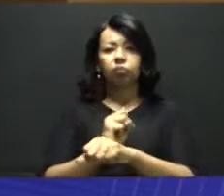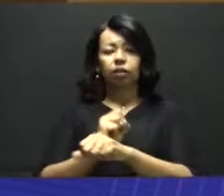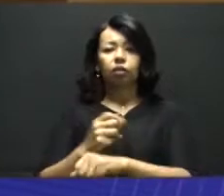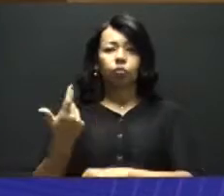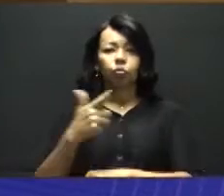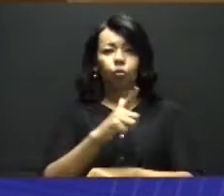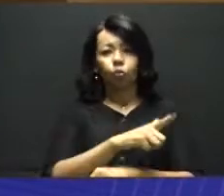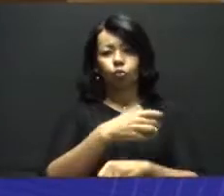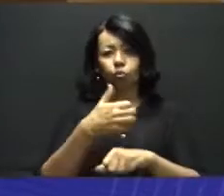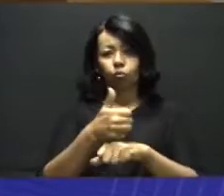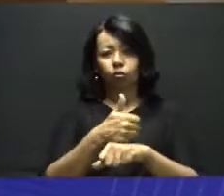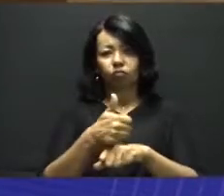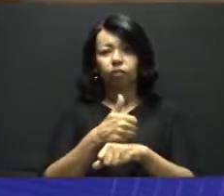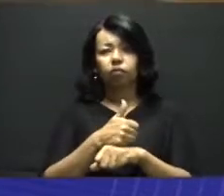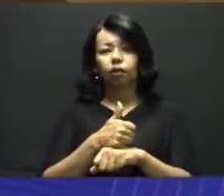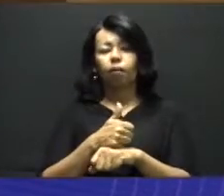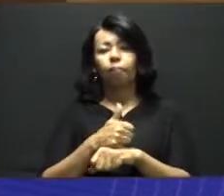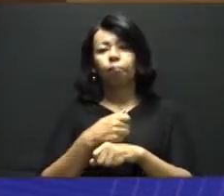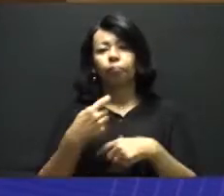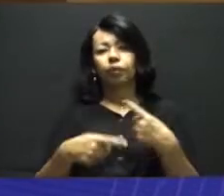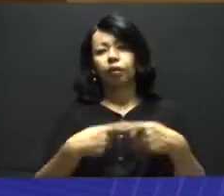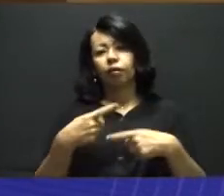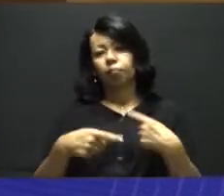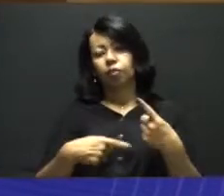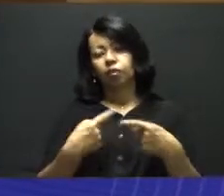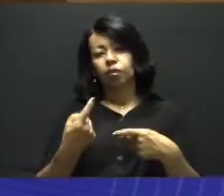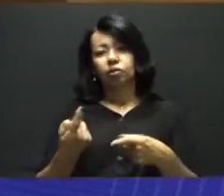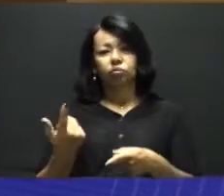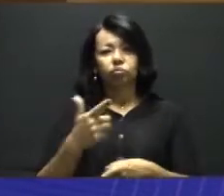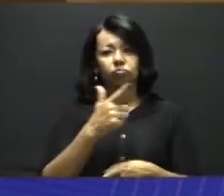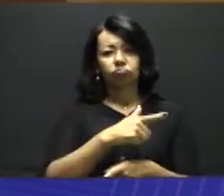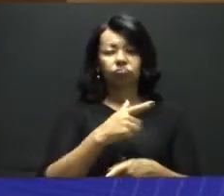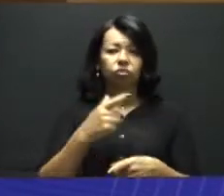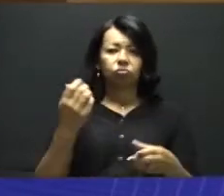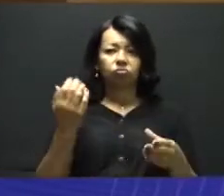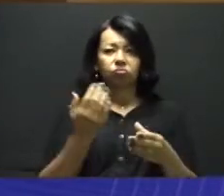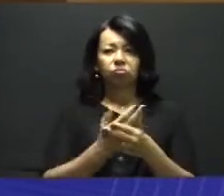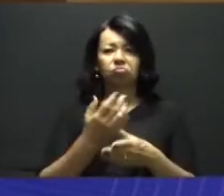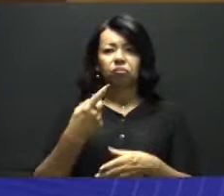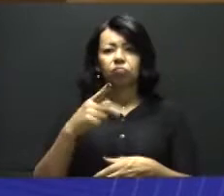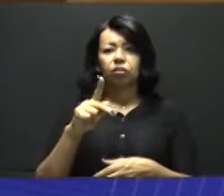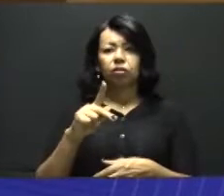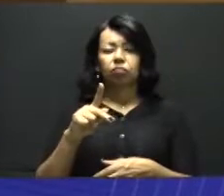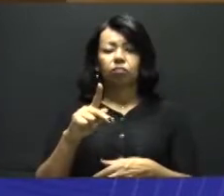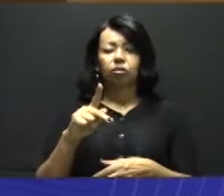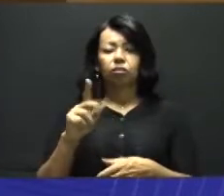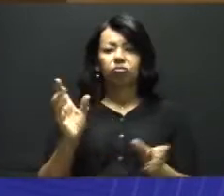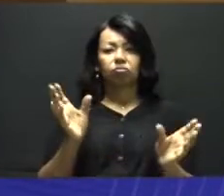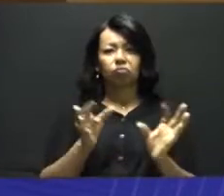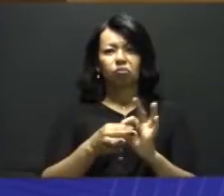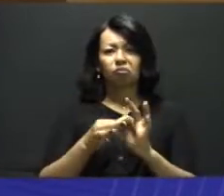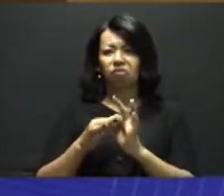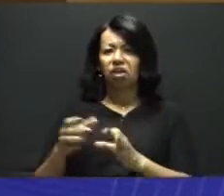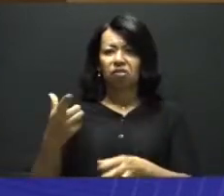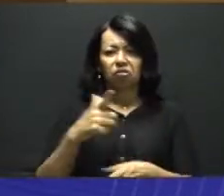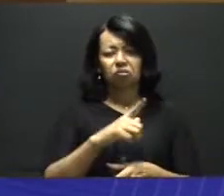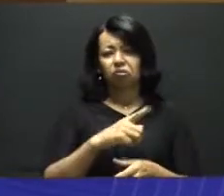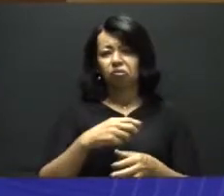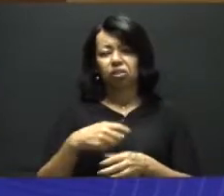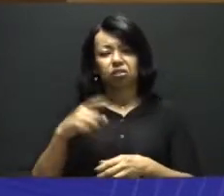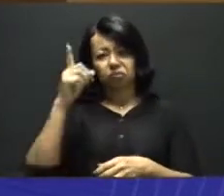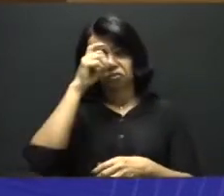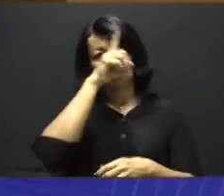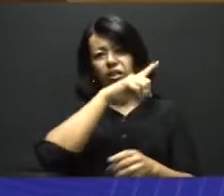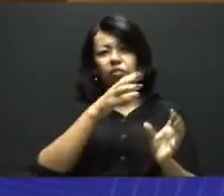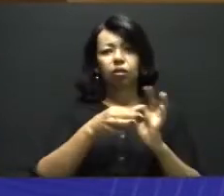profissional após um longo processo burocrático por conta de de convênio e também outros entraves para a